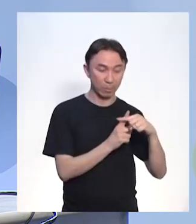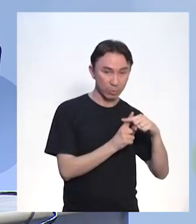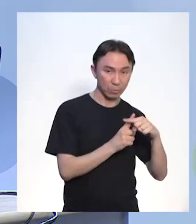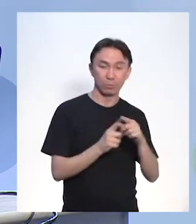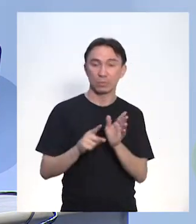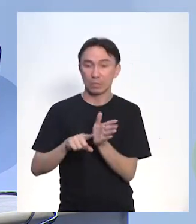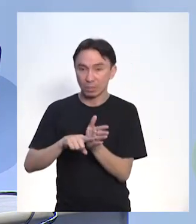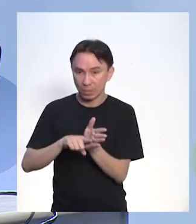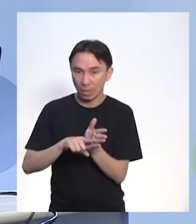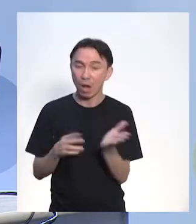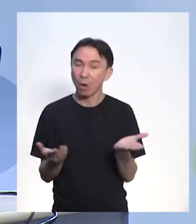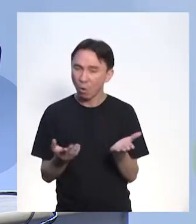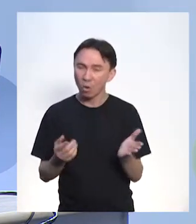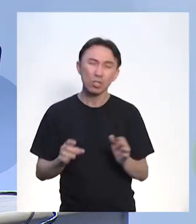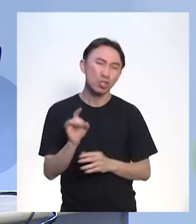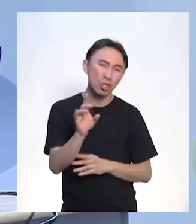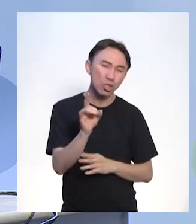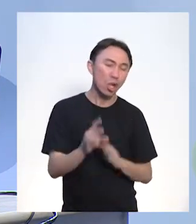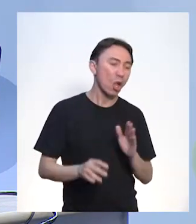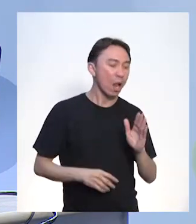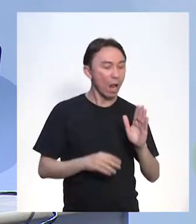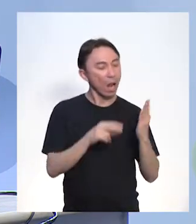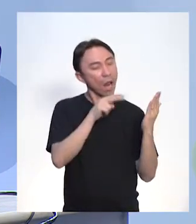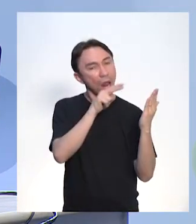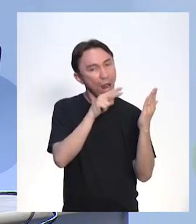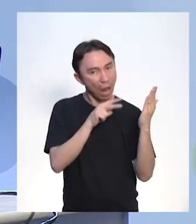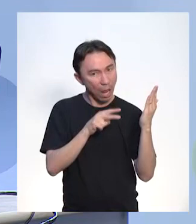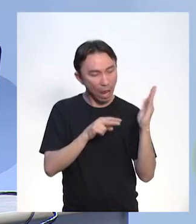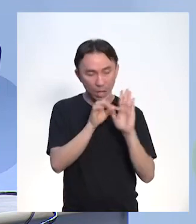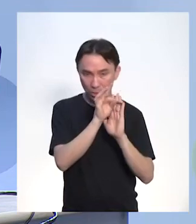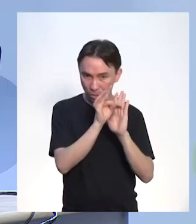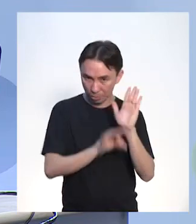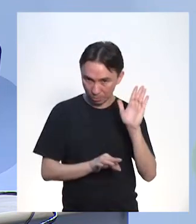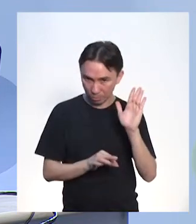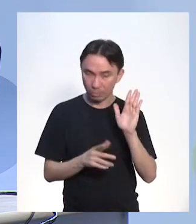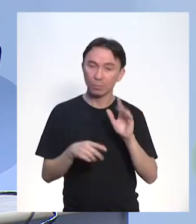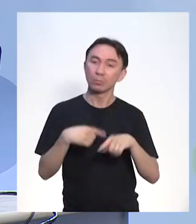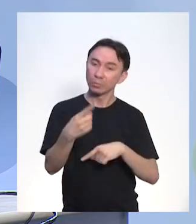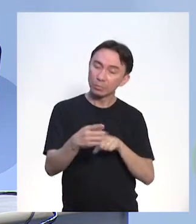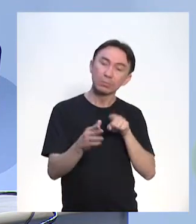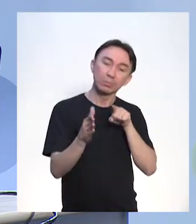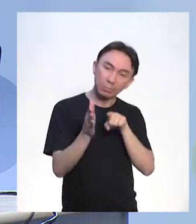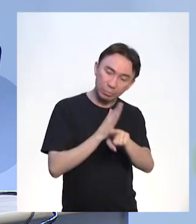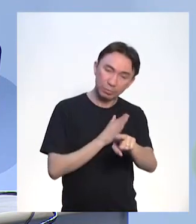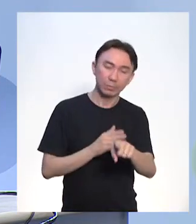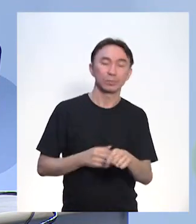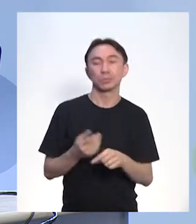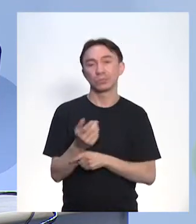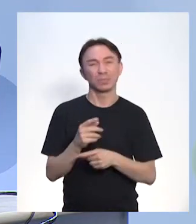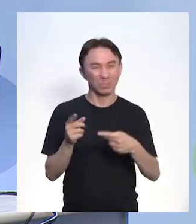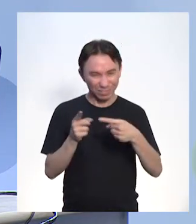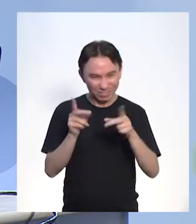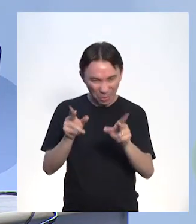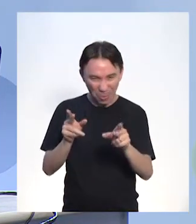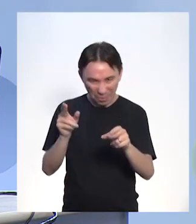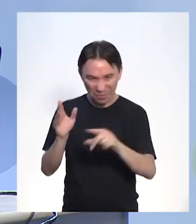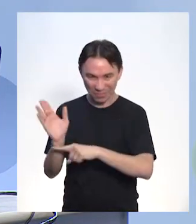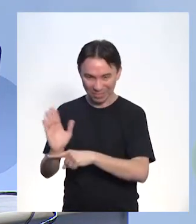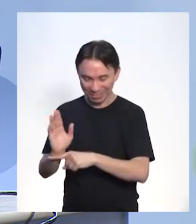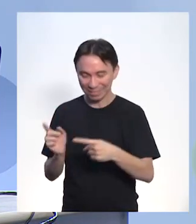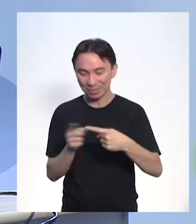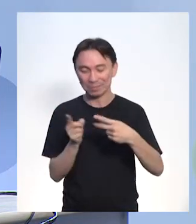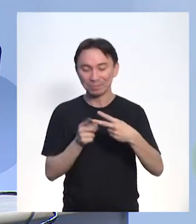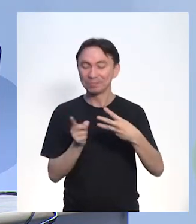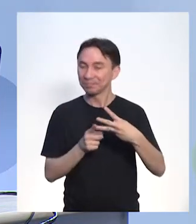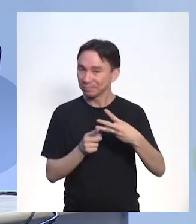fazer 3 perguntas para vocês de novo. As 3 mesmas perguntas que eu perguntei sobre o vídeo. Se o texto ele é um